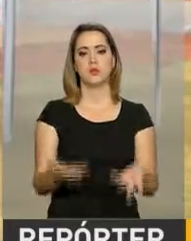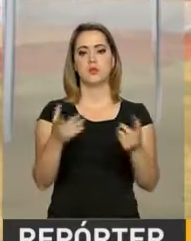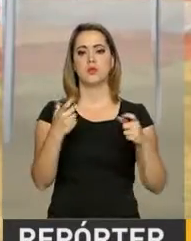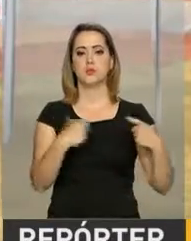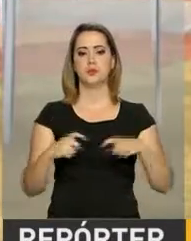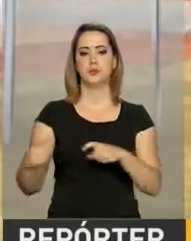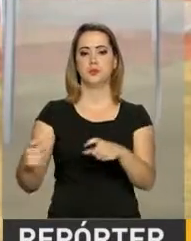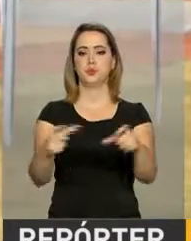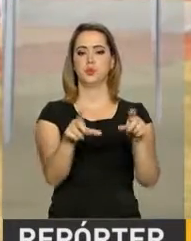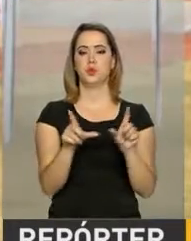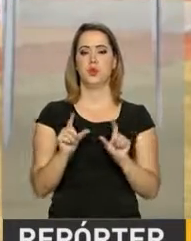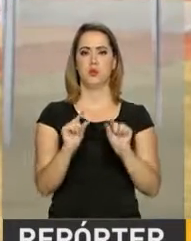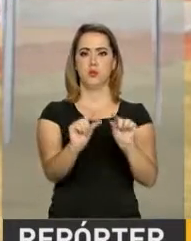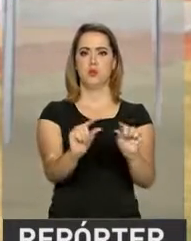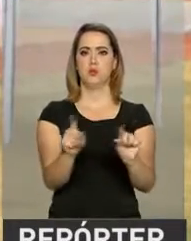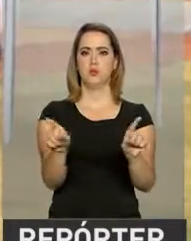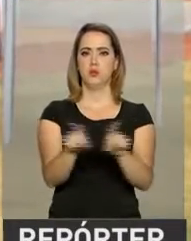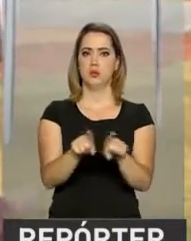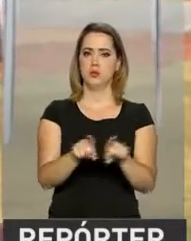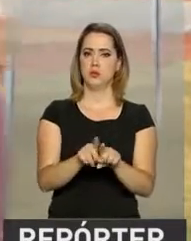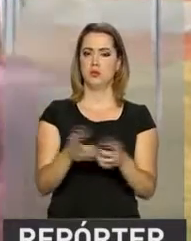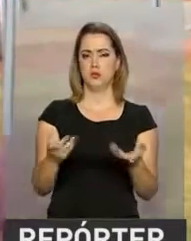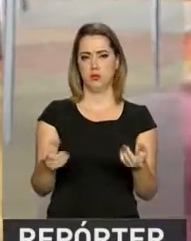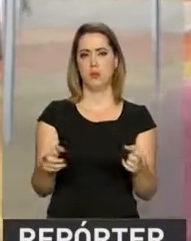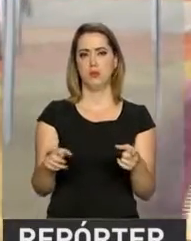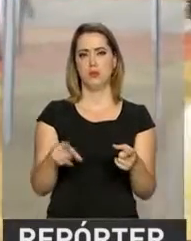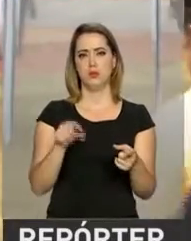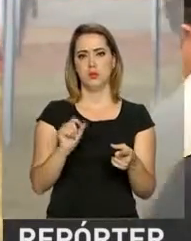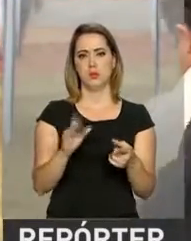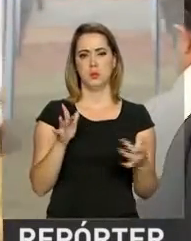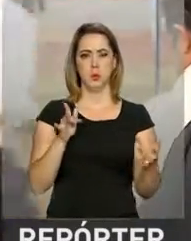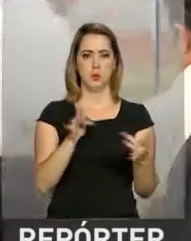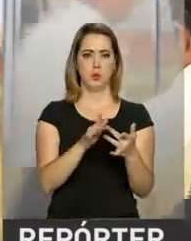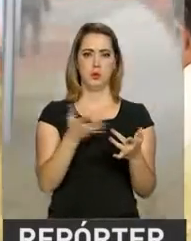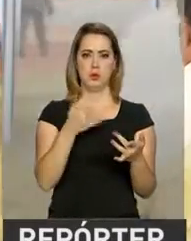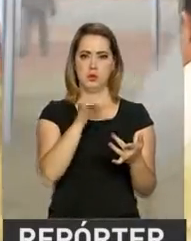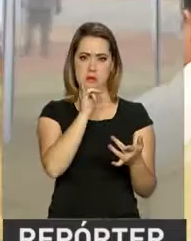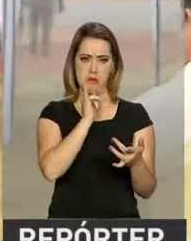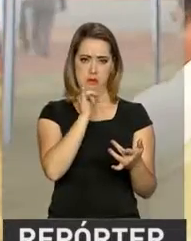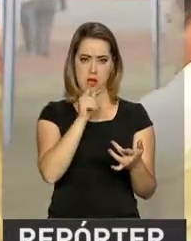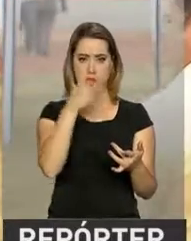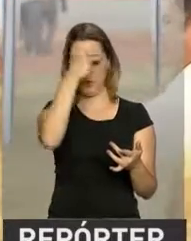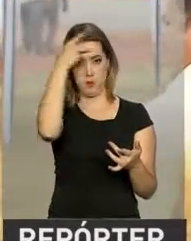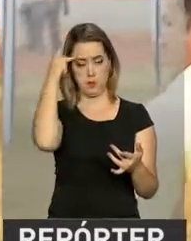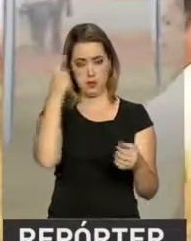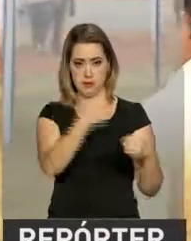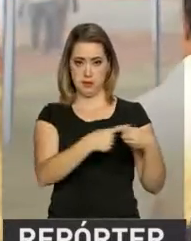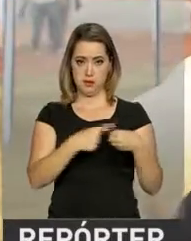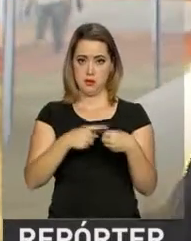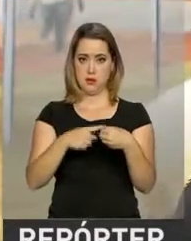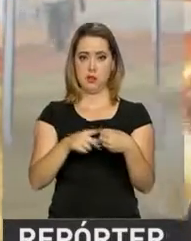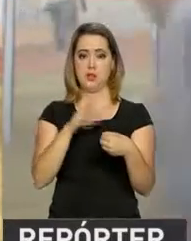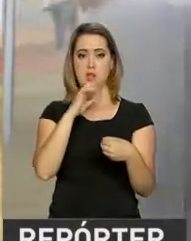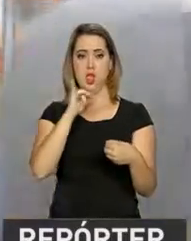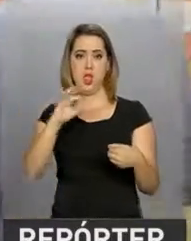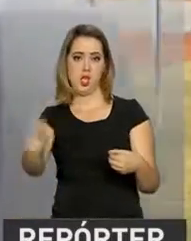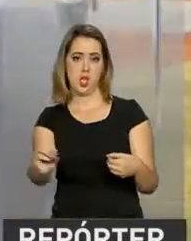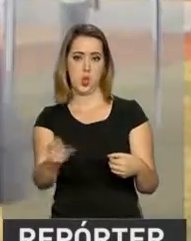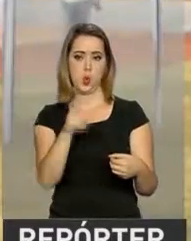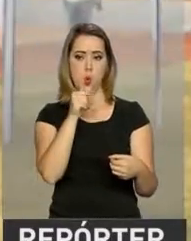principalmente os pequenos municípios que têm em relação à presença de beira de rio pequeno município da amazônia